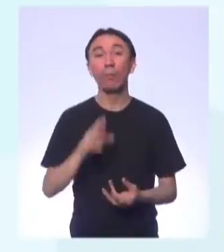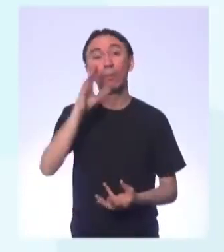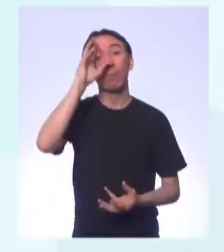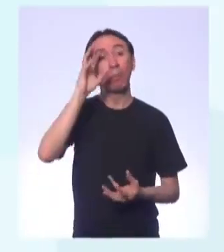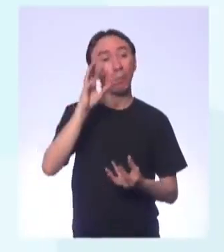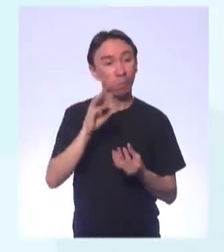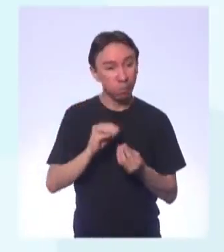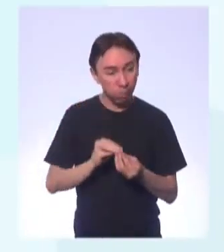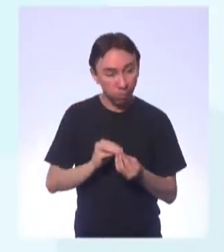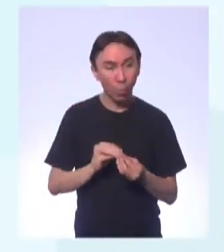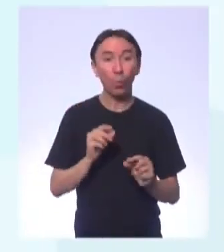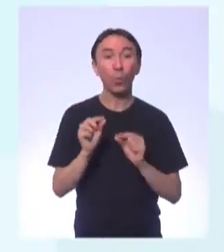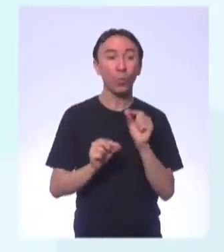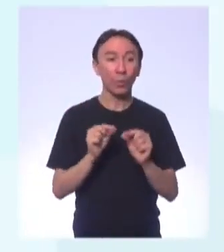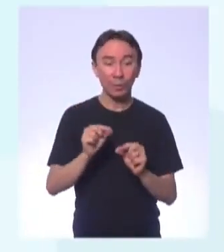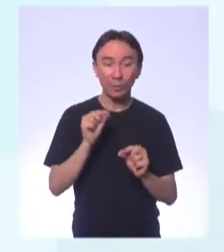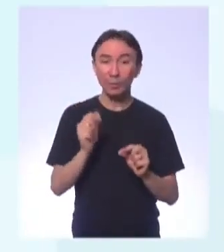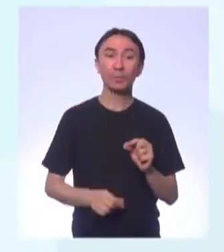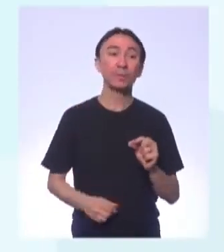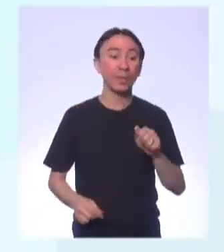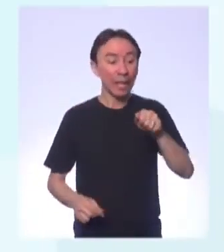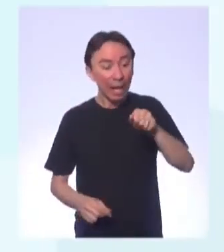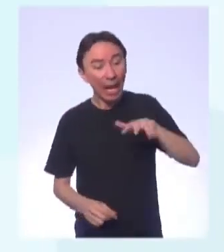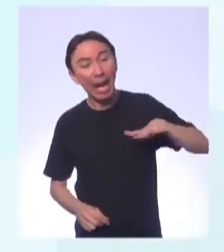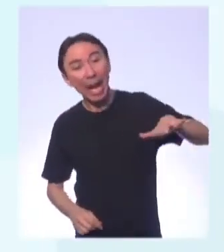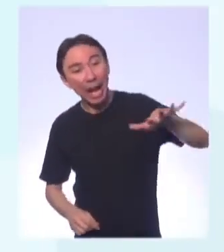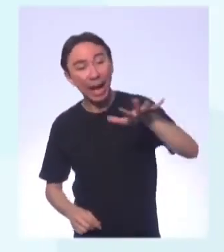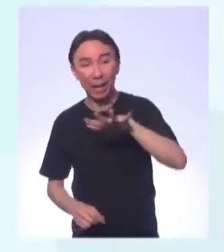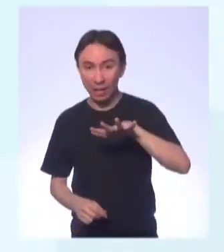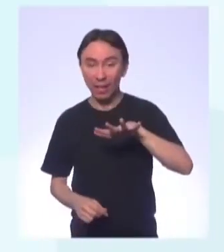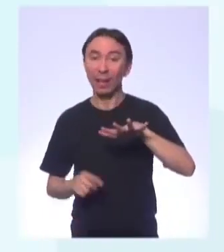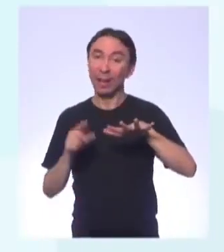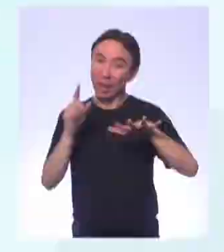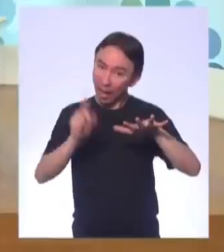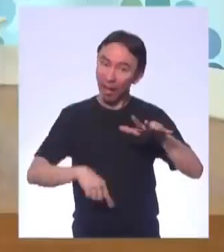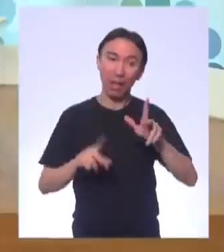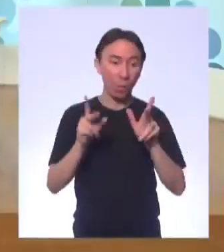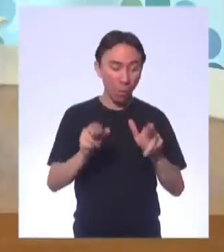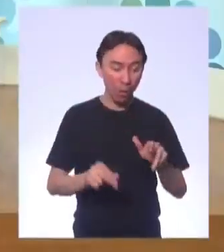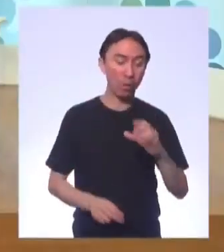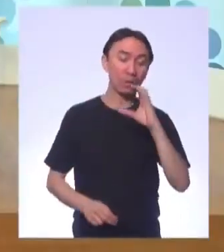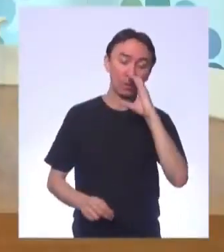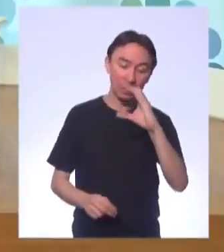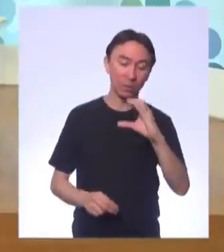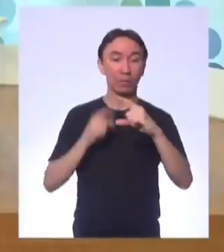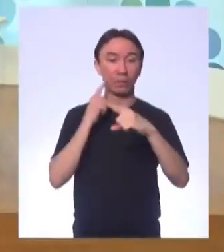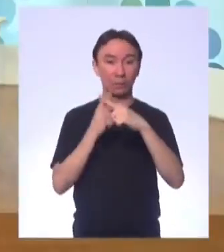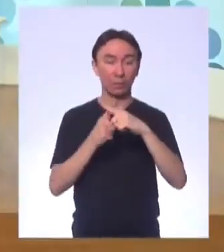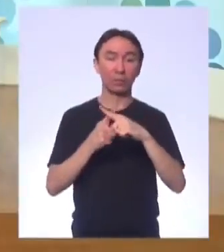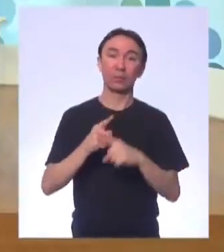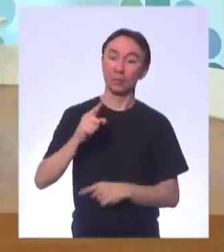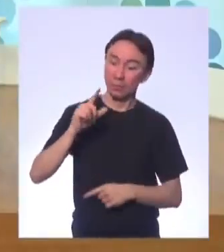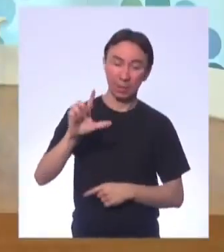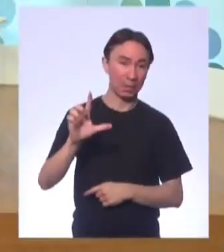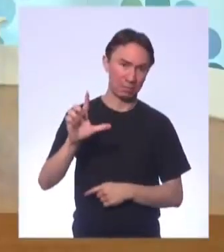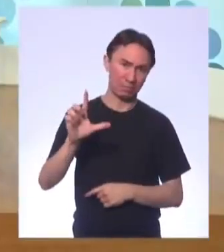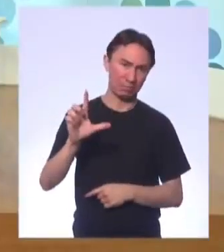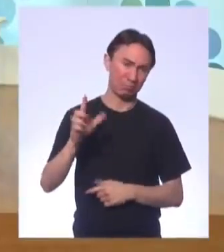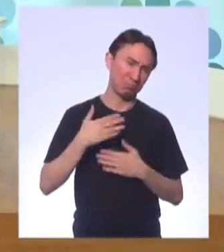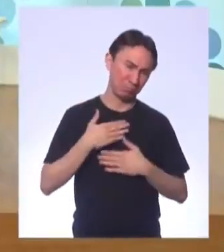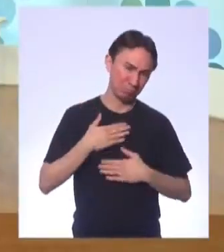a área é o comprimento presa largura né Osmar verdade mas bem tranquilo vem Tranquilo